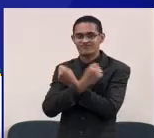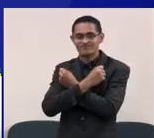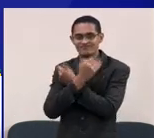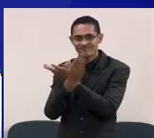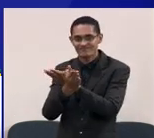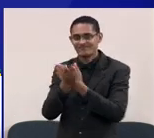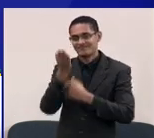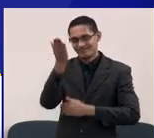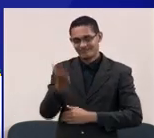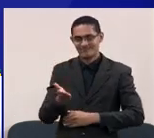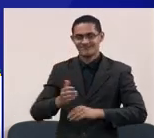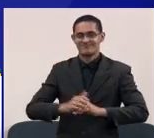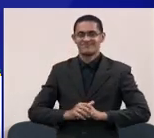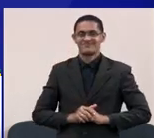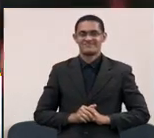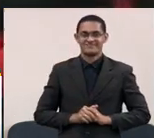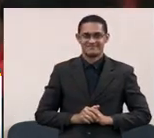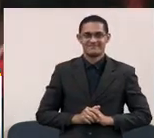você.